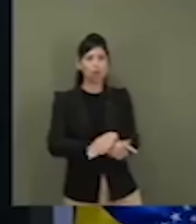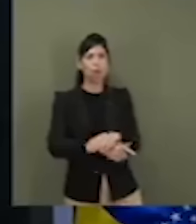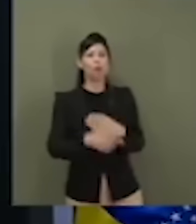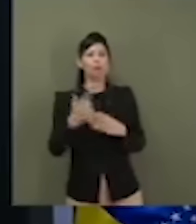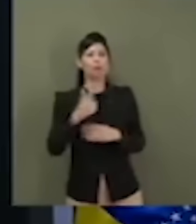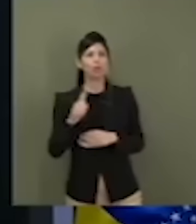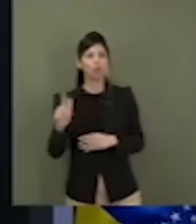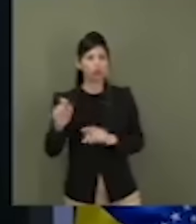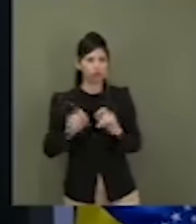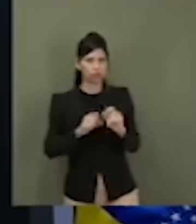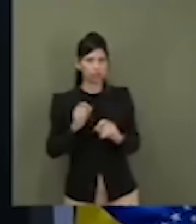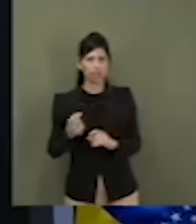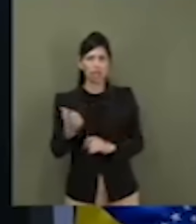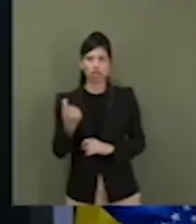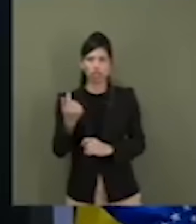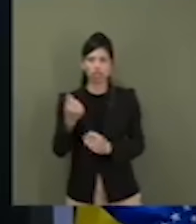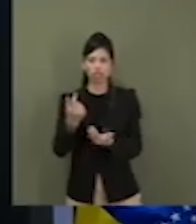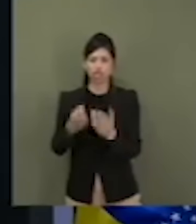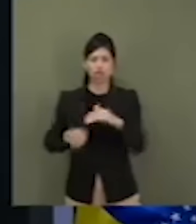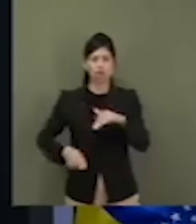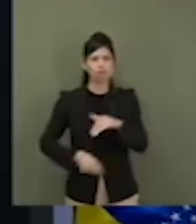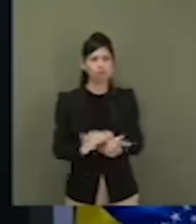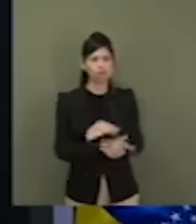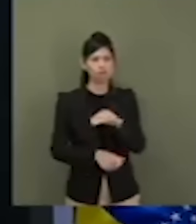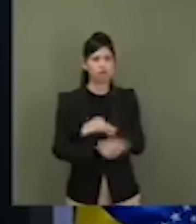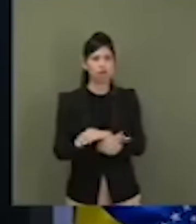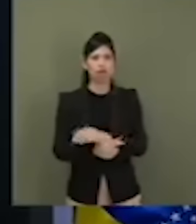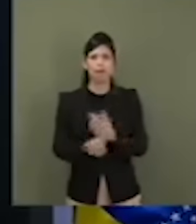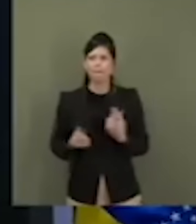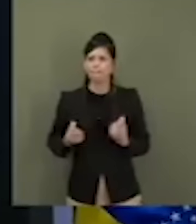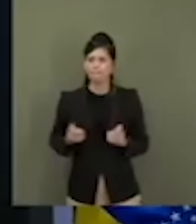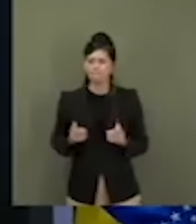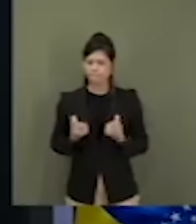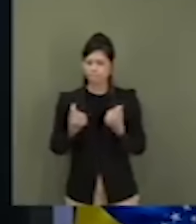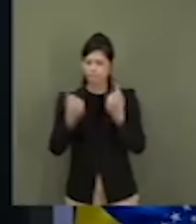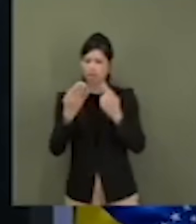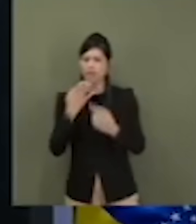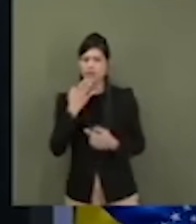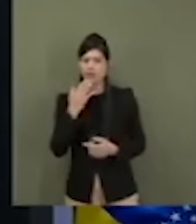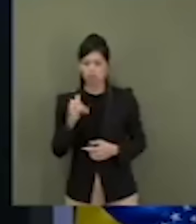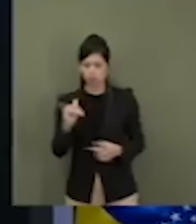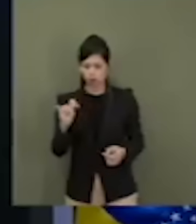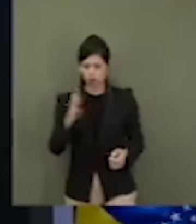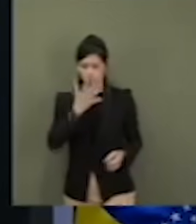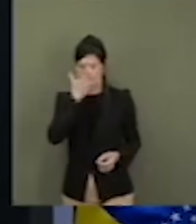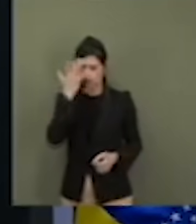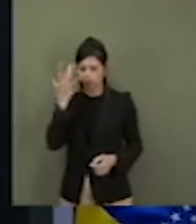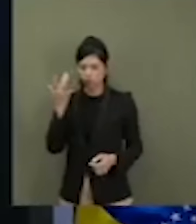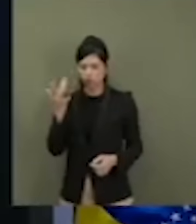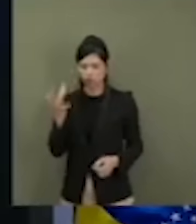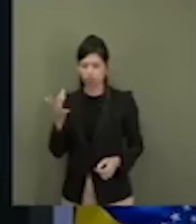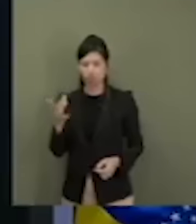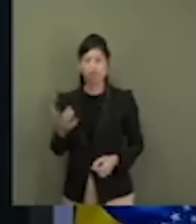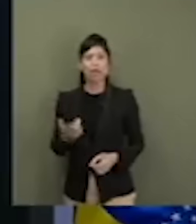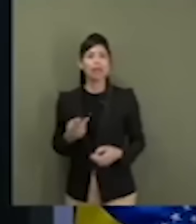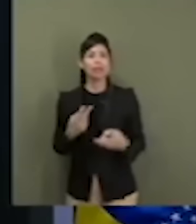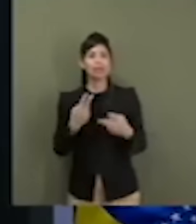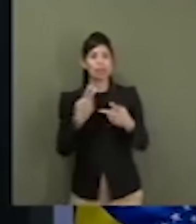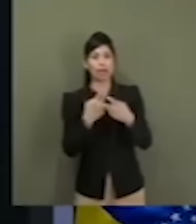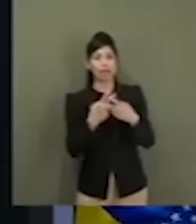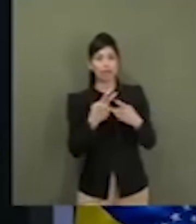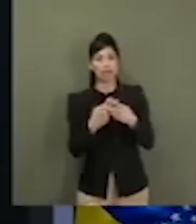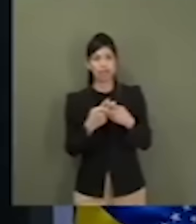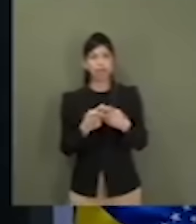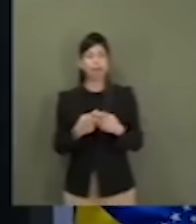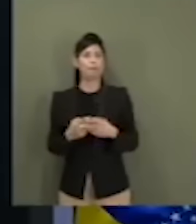aos desvios de dinheiro, bilhões de dinheiro, poderosos na cadeia. E aonde está a